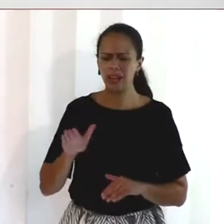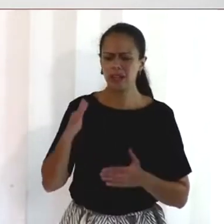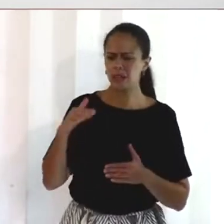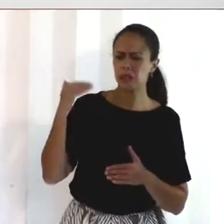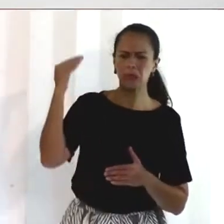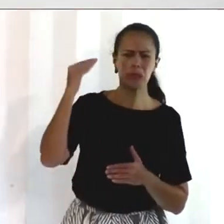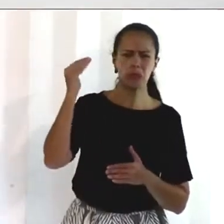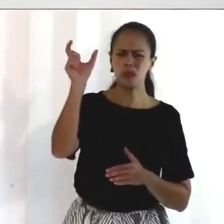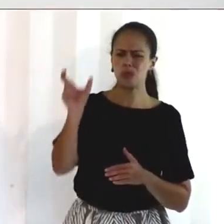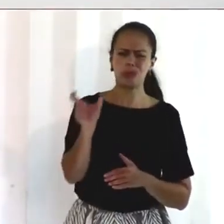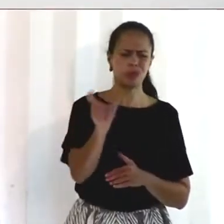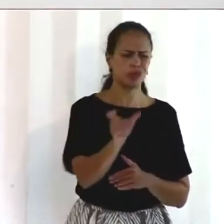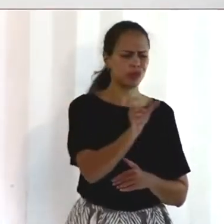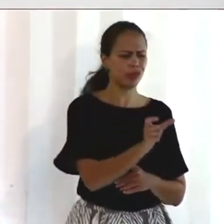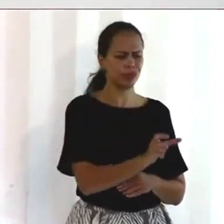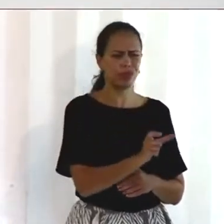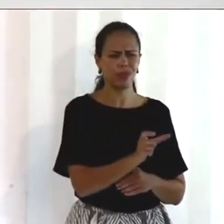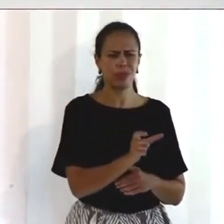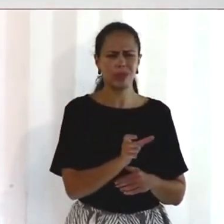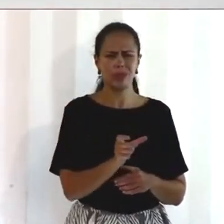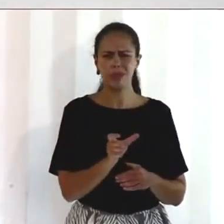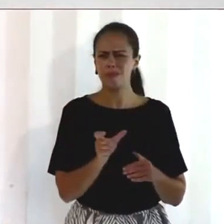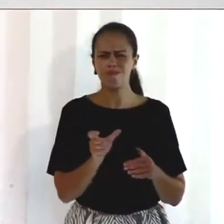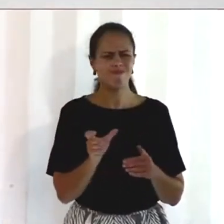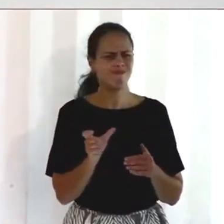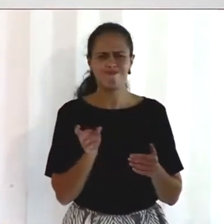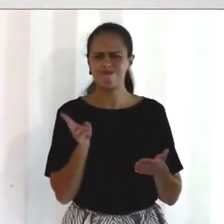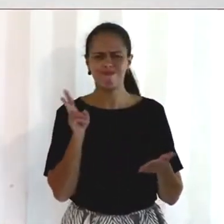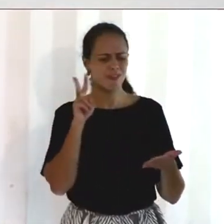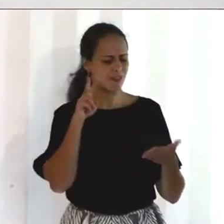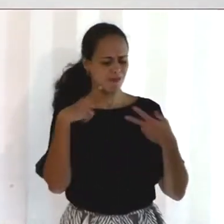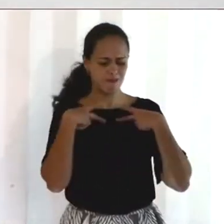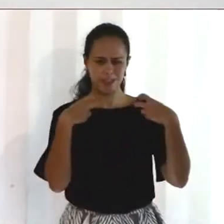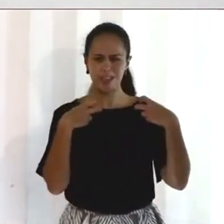esse espelho. Sabe o que ele faz então? Ele fecha.